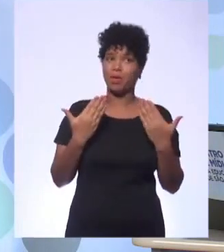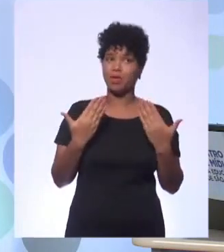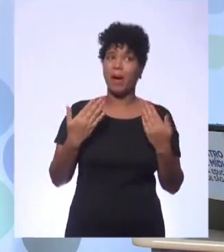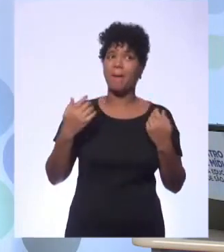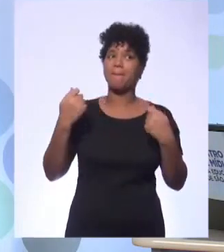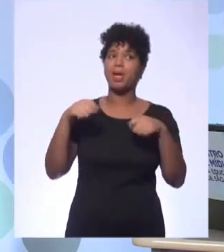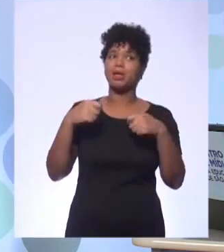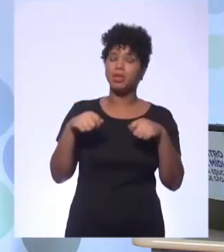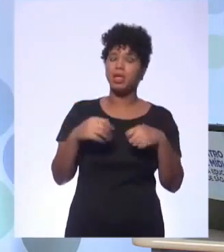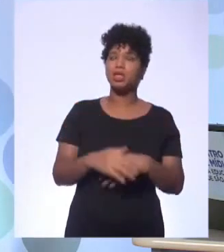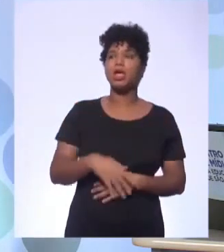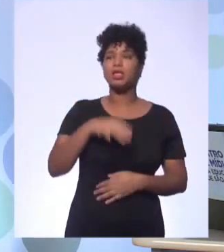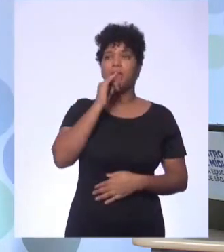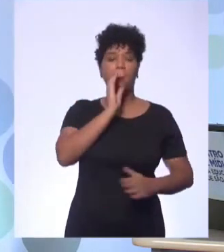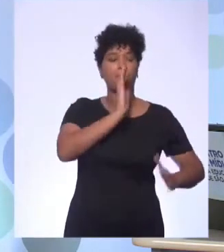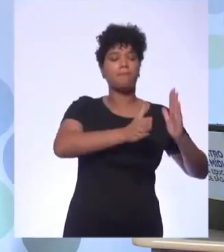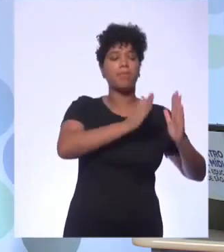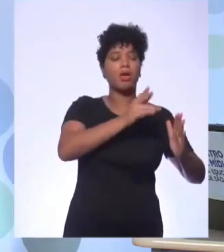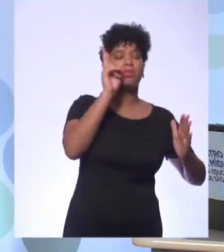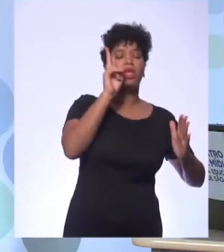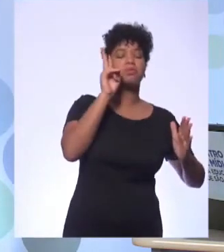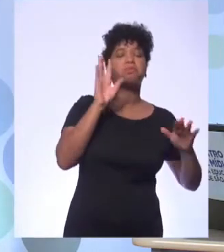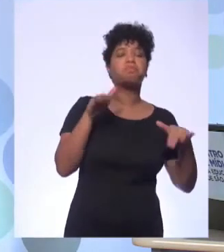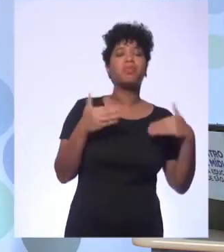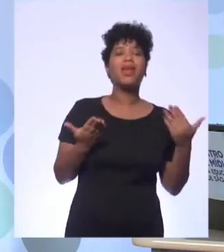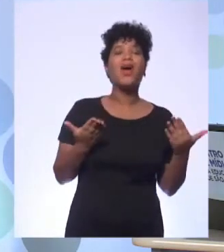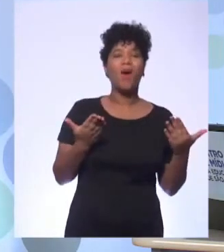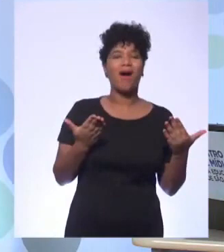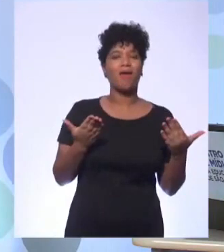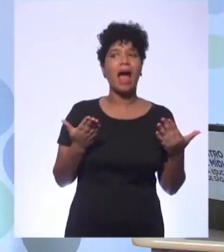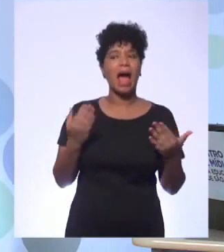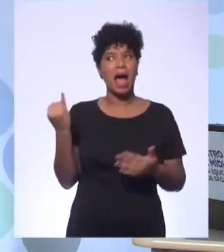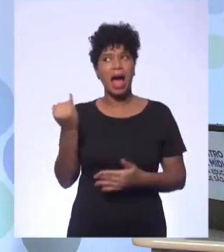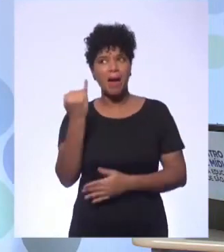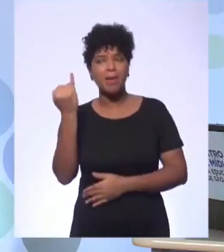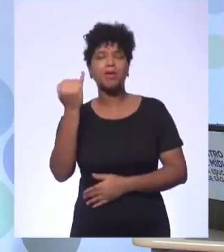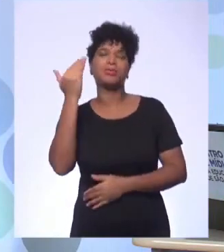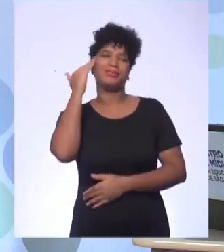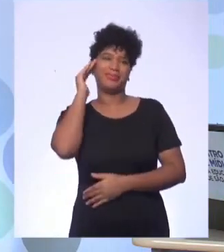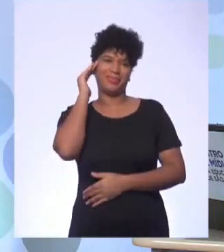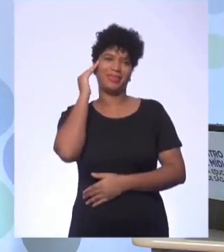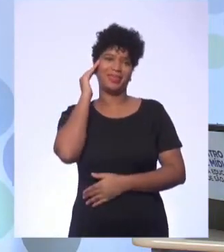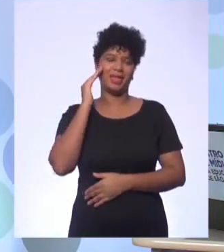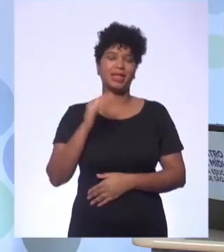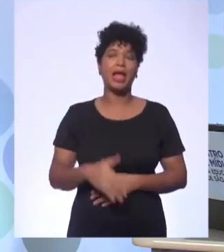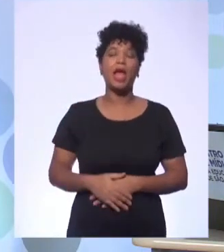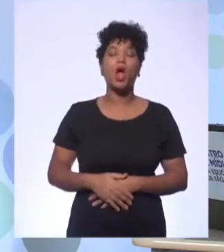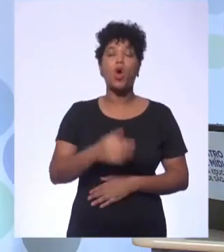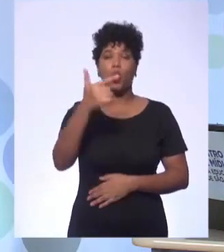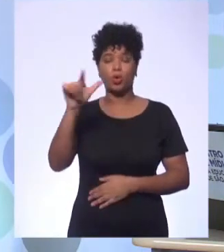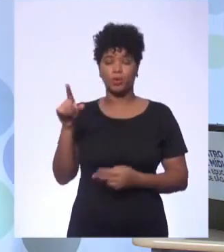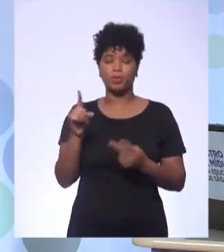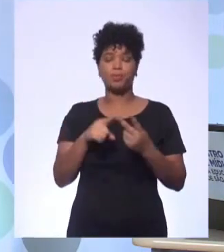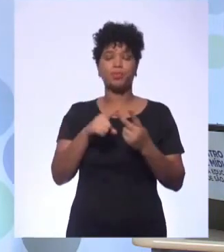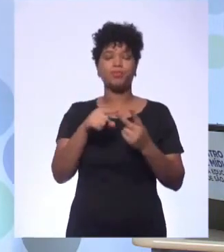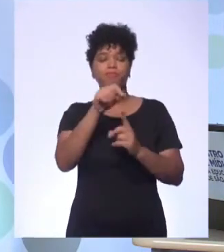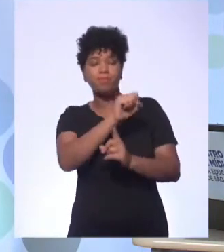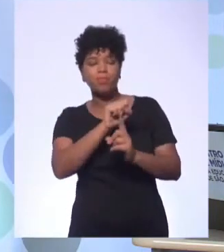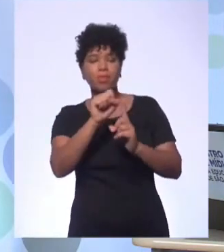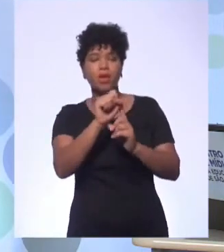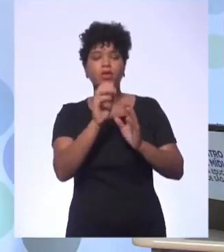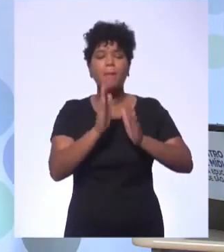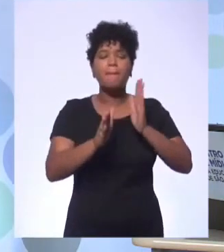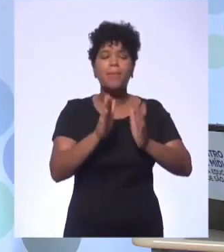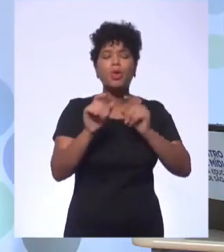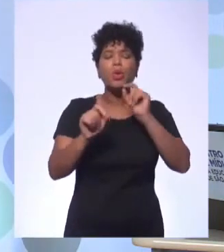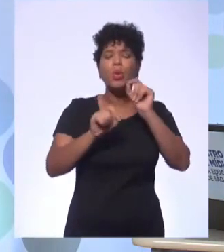de qual é o momento histórico que eu estou vivenciando, né? Qual é o momento social, o momento político. Então, tudo isso tem